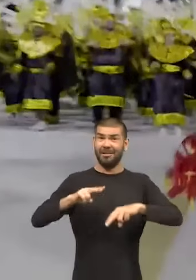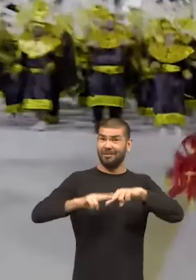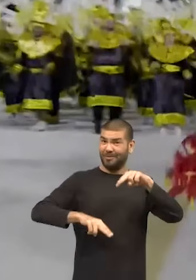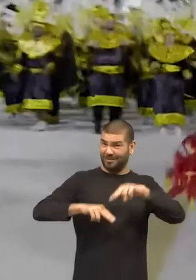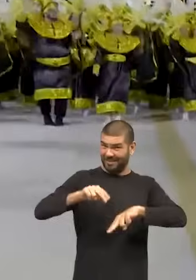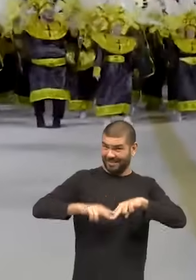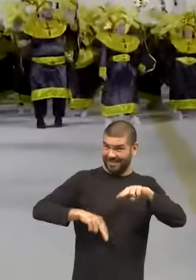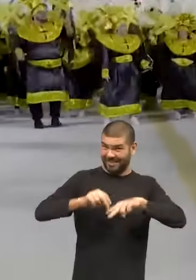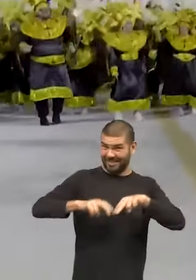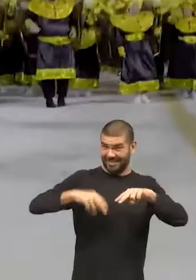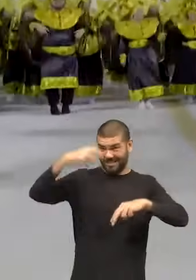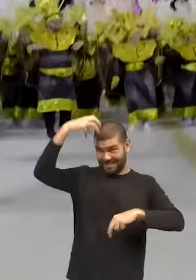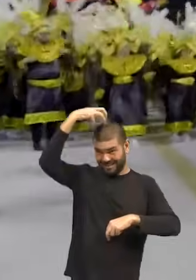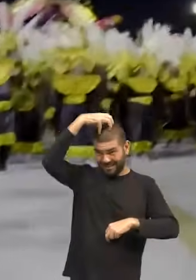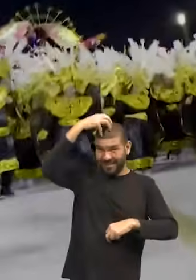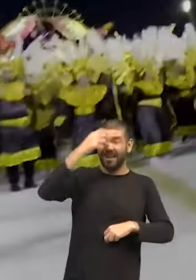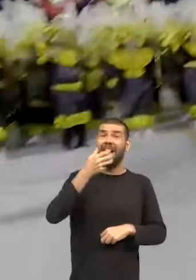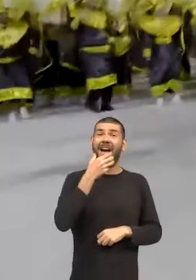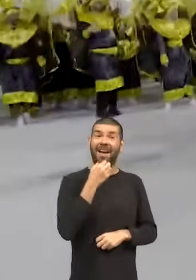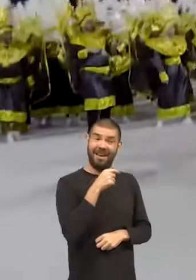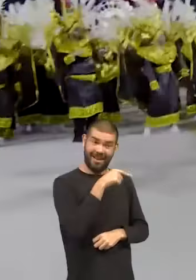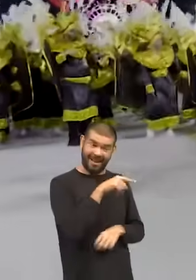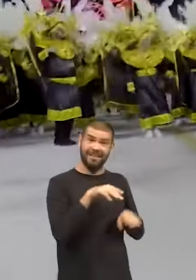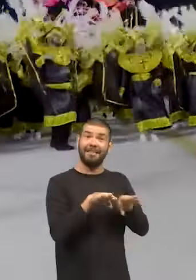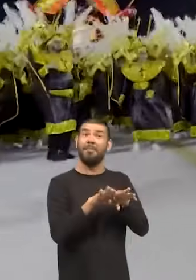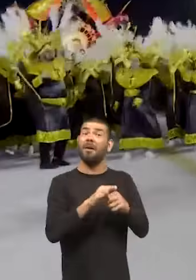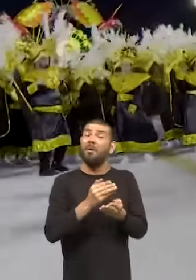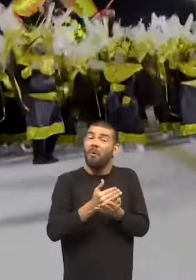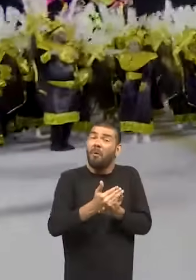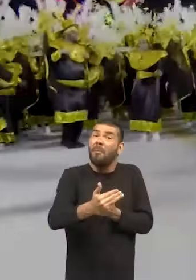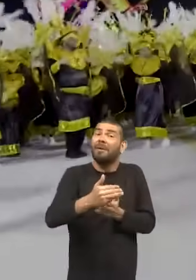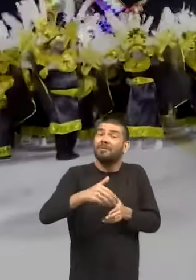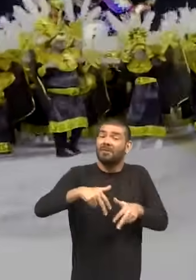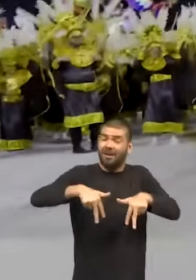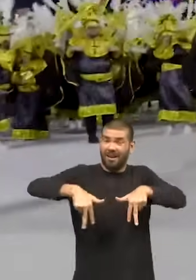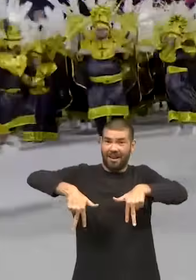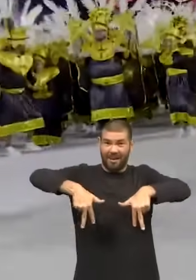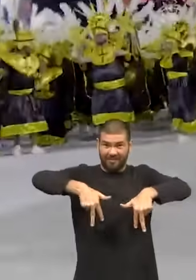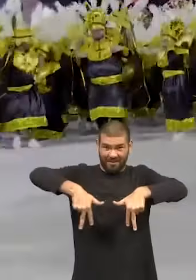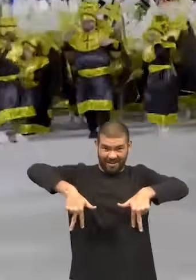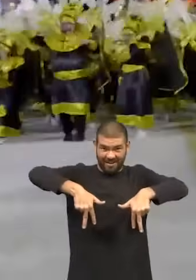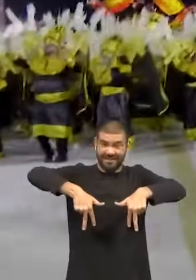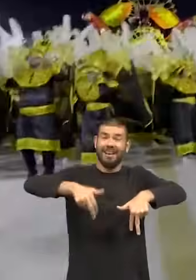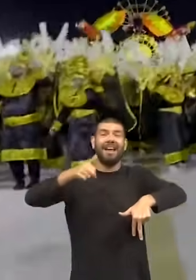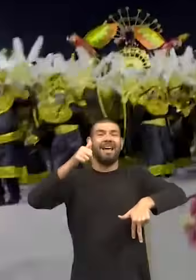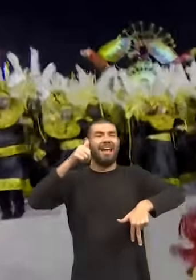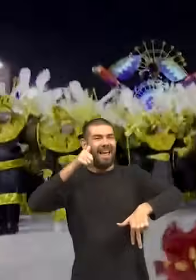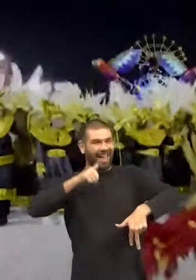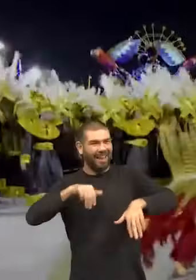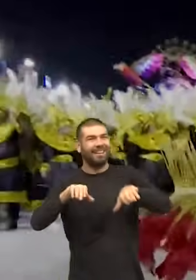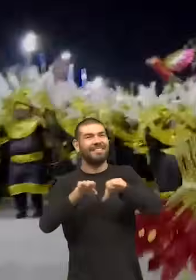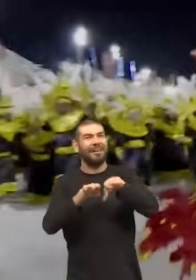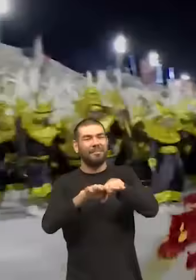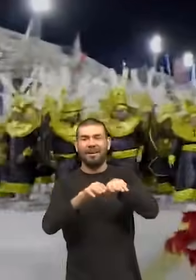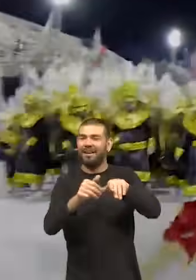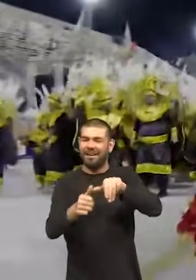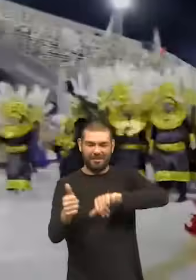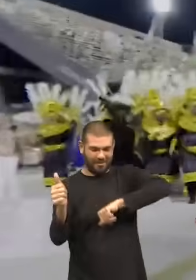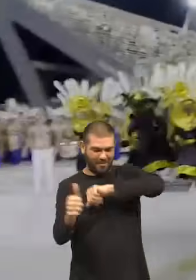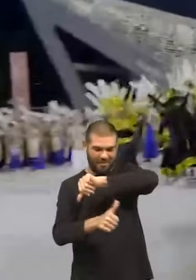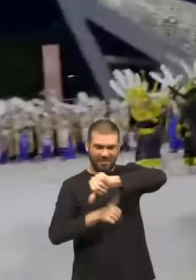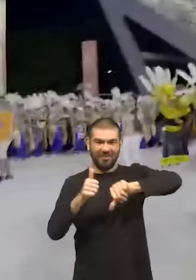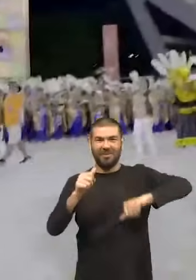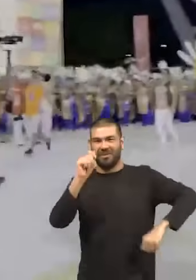Ele também começou na nossa comissão de frente, ela também veio da comissão de frente direto para ser nossa